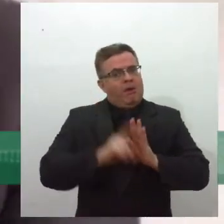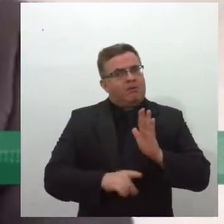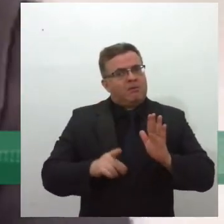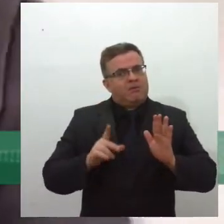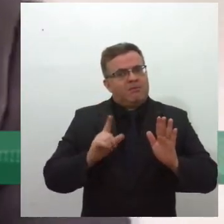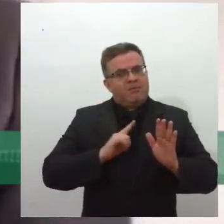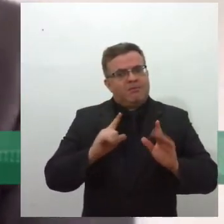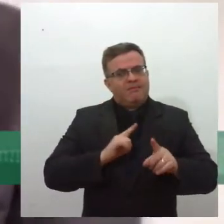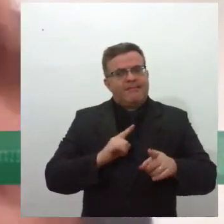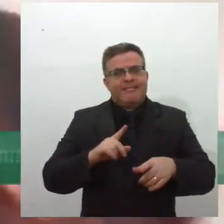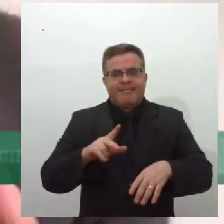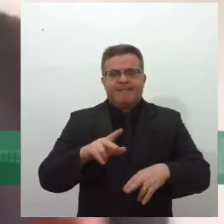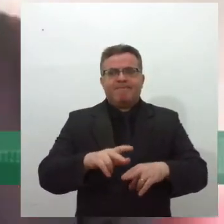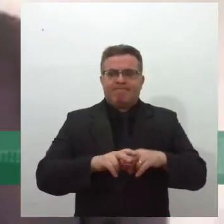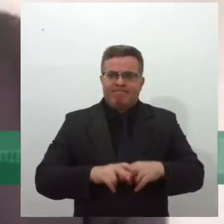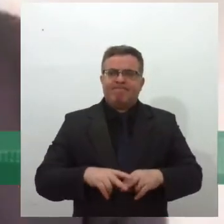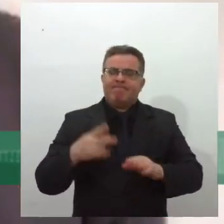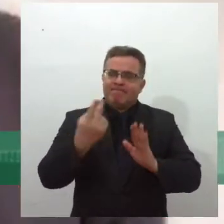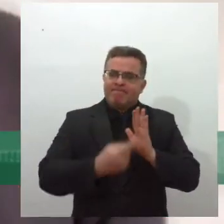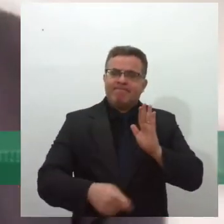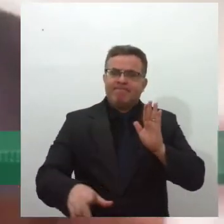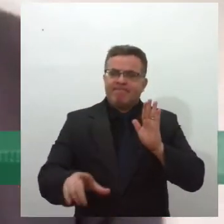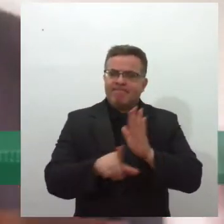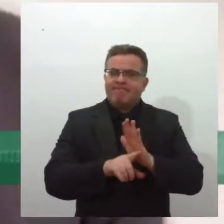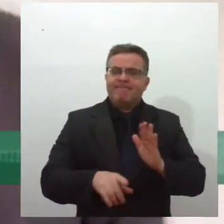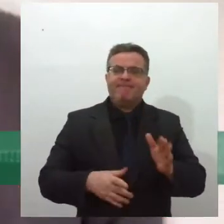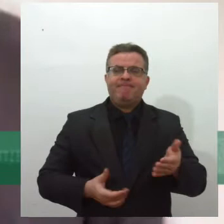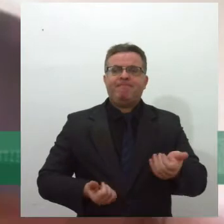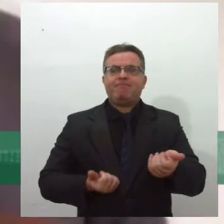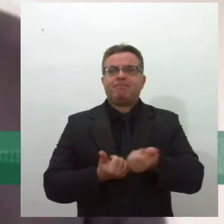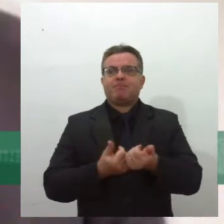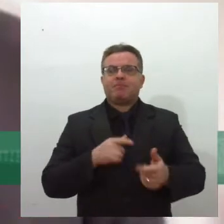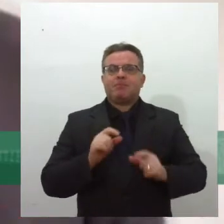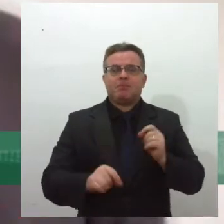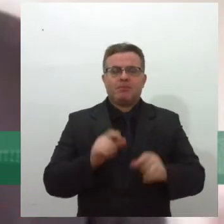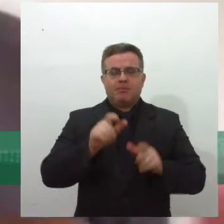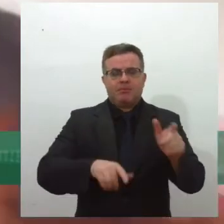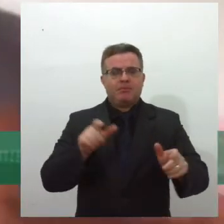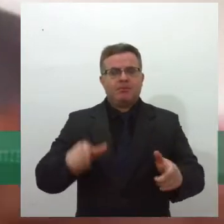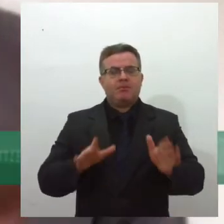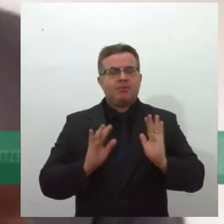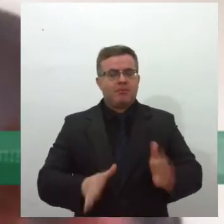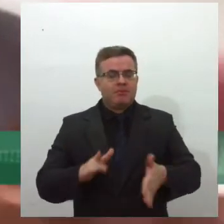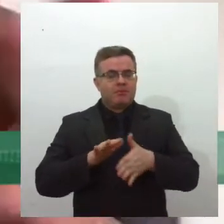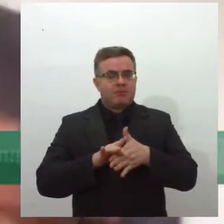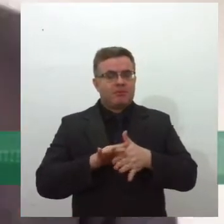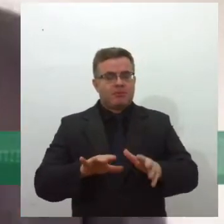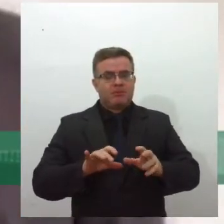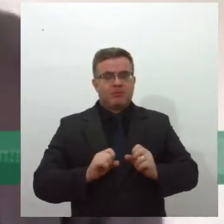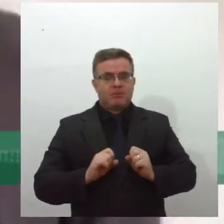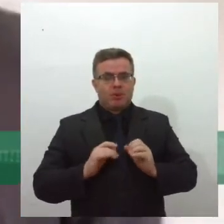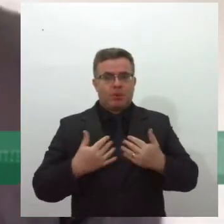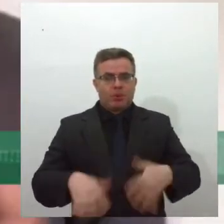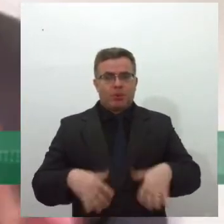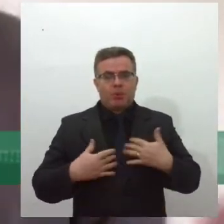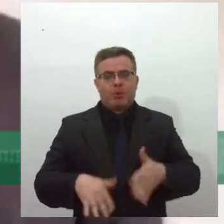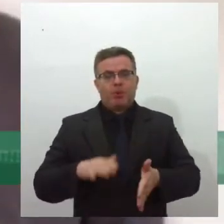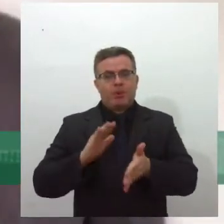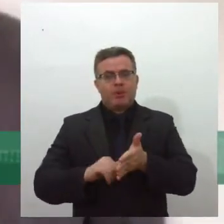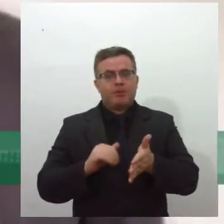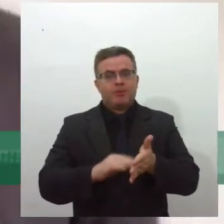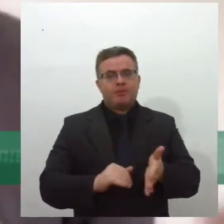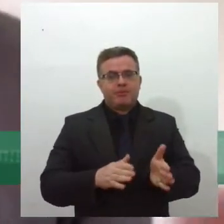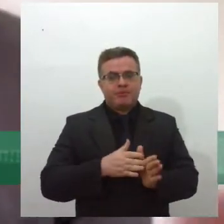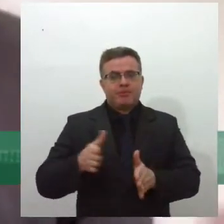Então, esse projeto de lei, ele entra na lei para incluir que as pessoas que estão acometidas por essa doença fiquem livres dessa carência. Por quê? Porque